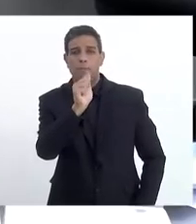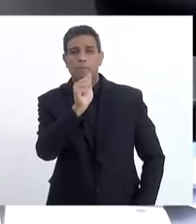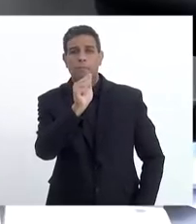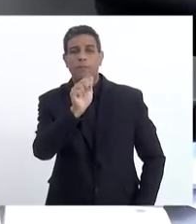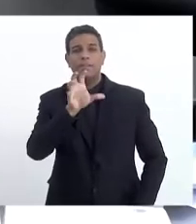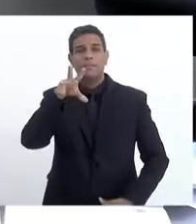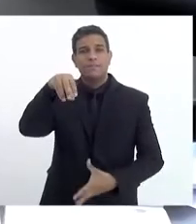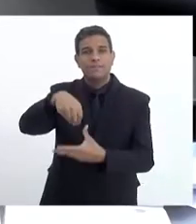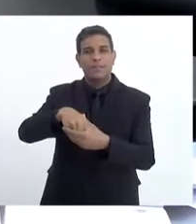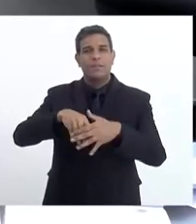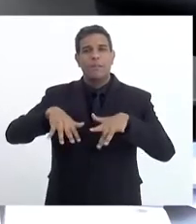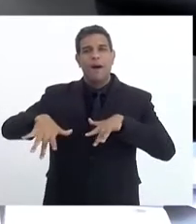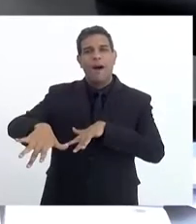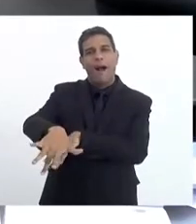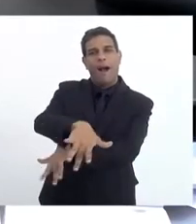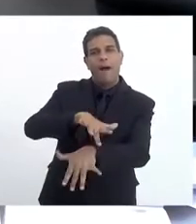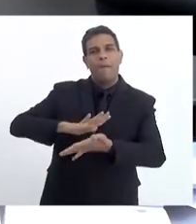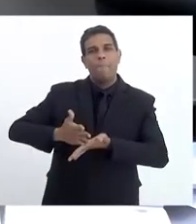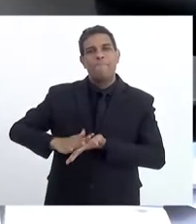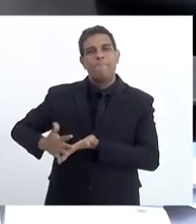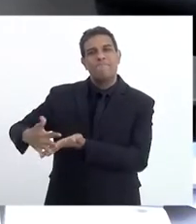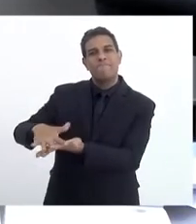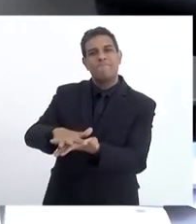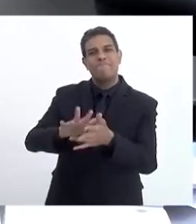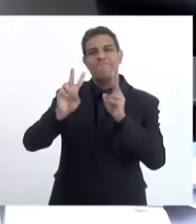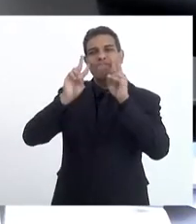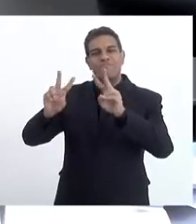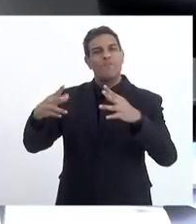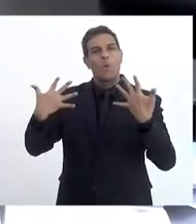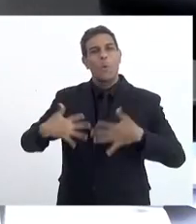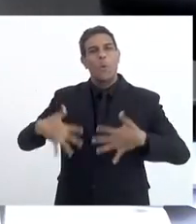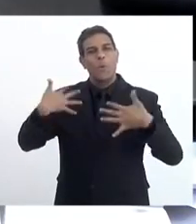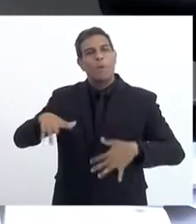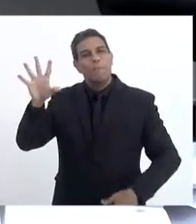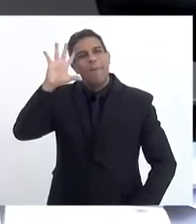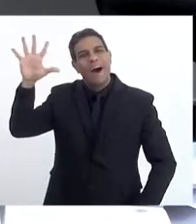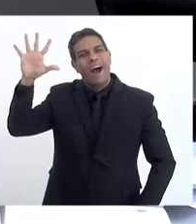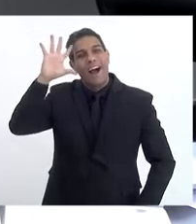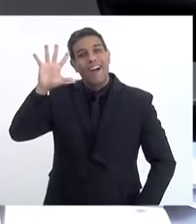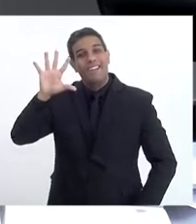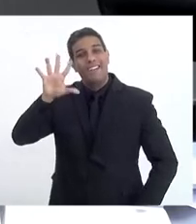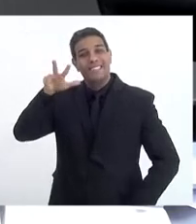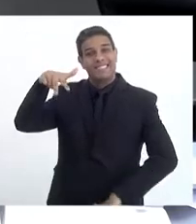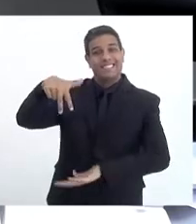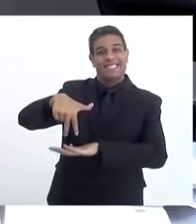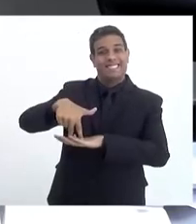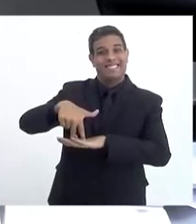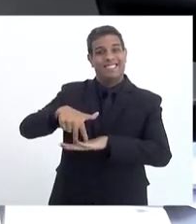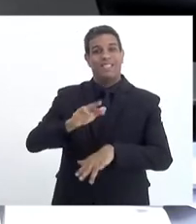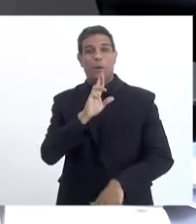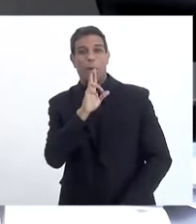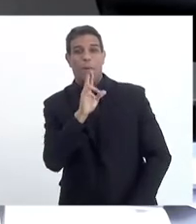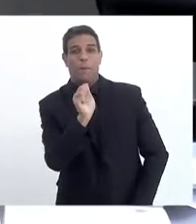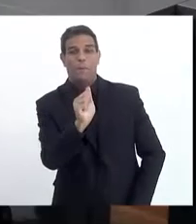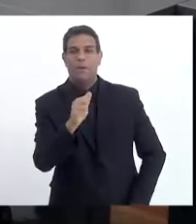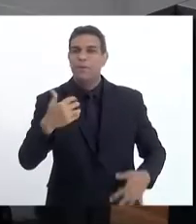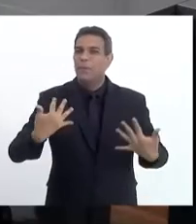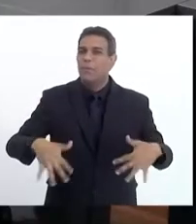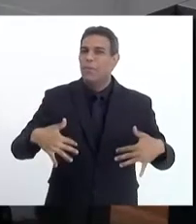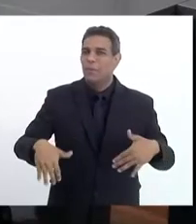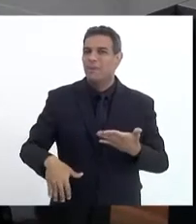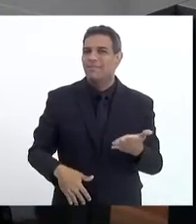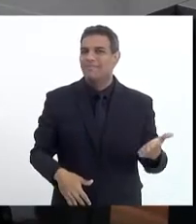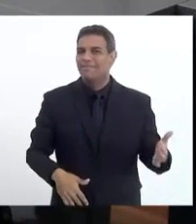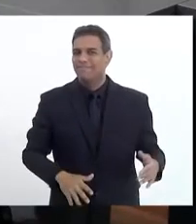de samba. É. Deve ser imperdível. Isso é boa, filho. Pastor. Boa